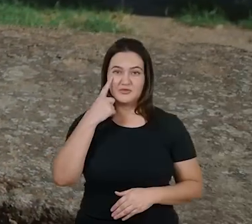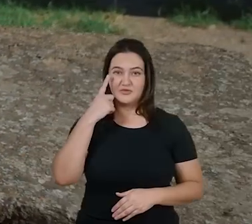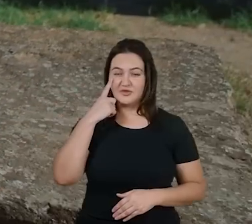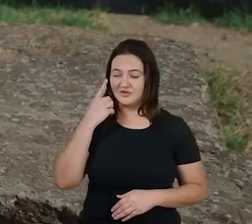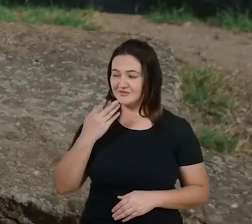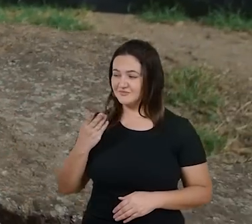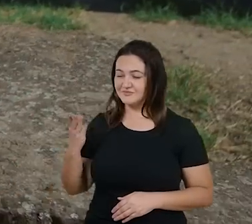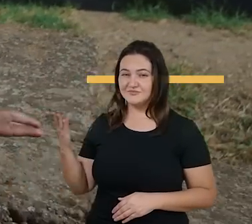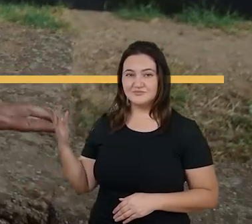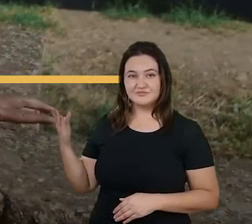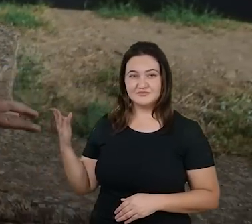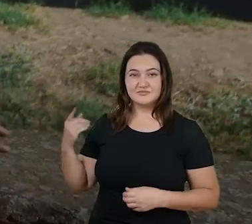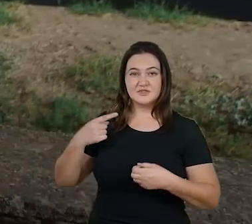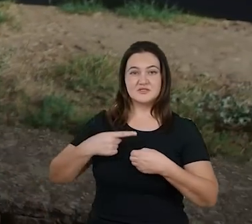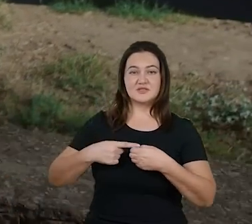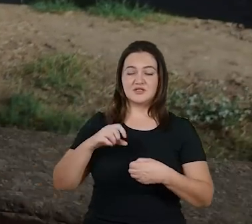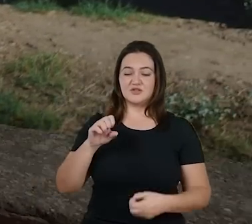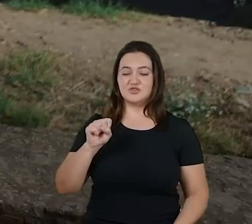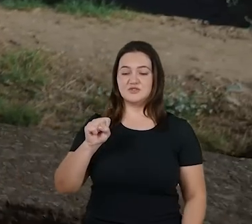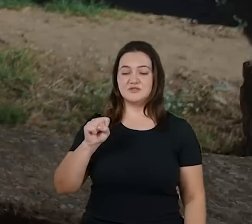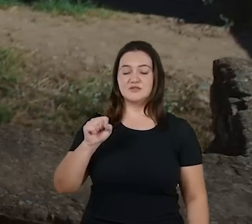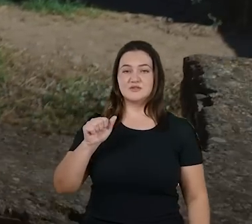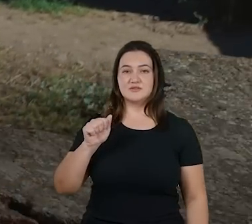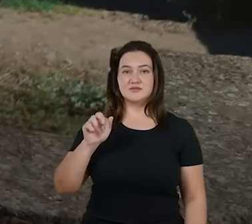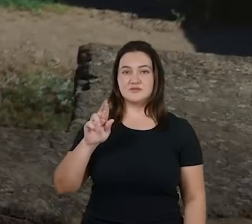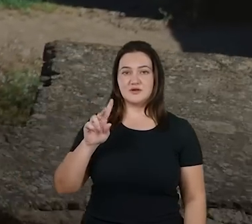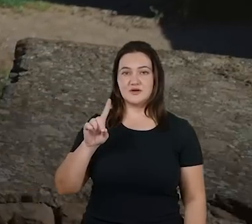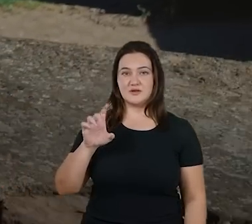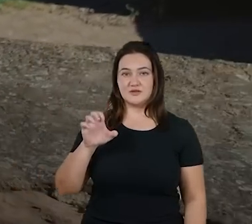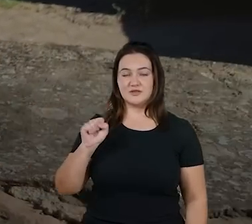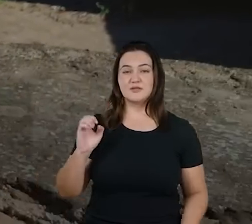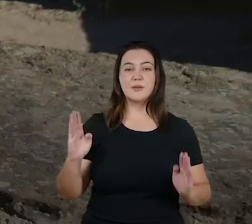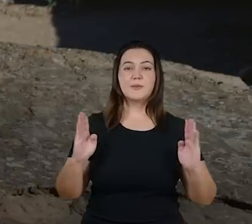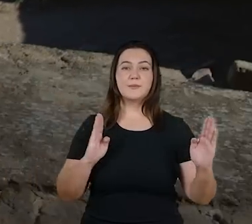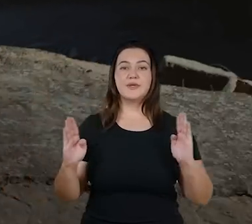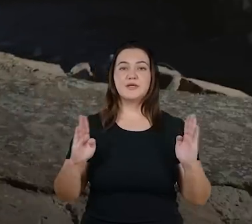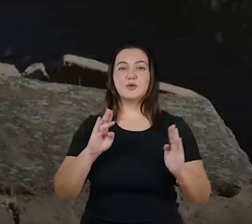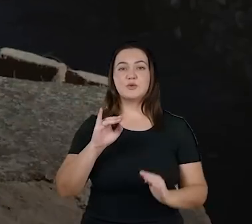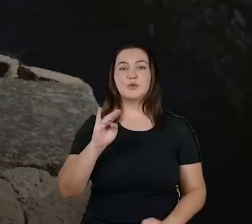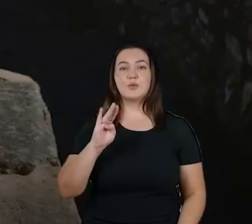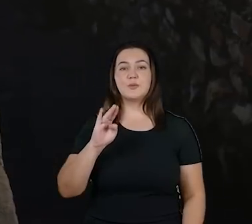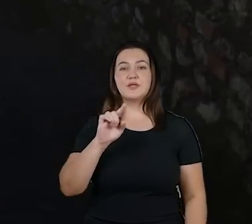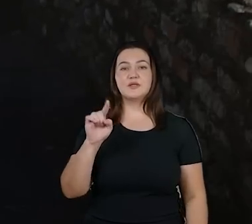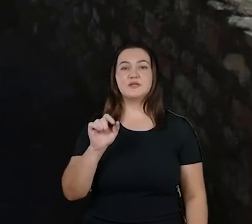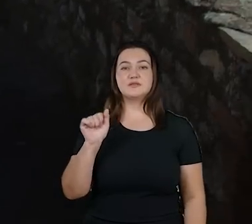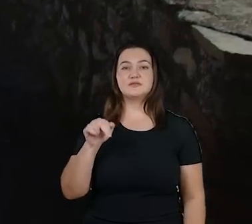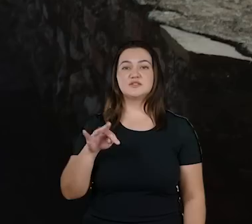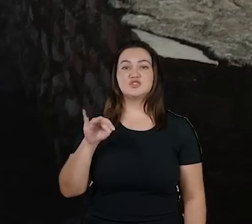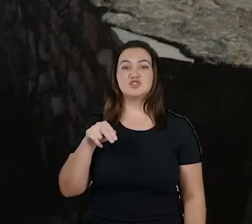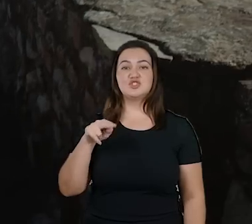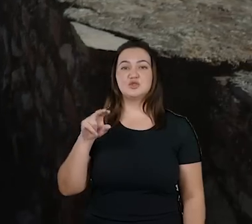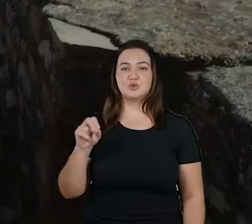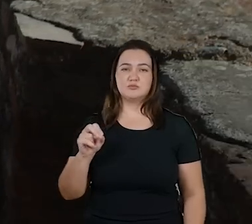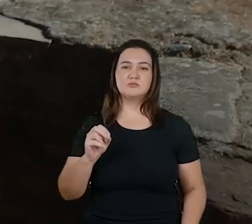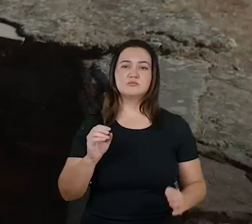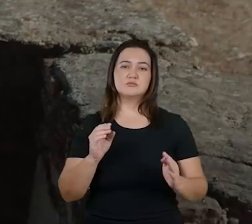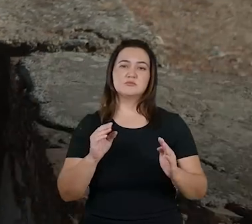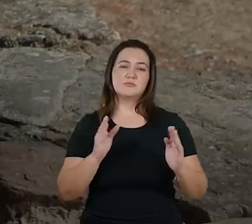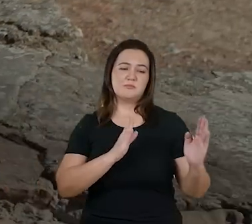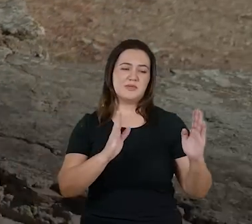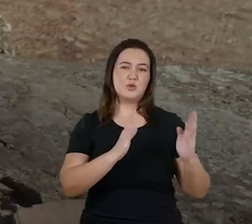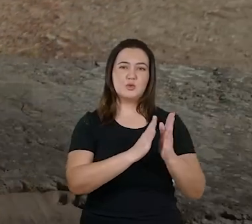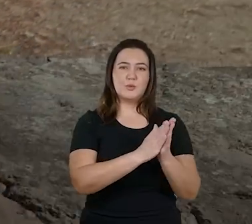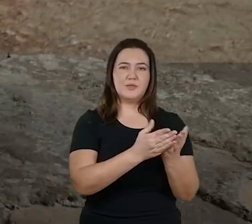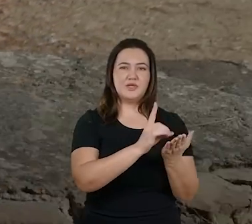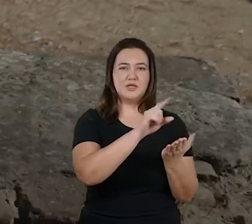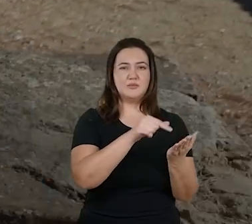A estrutura que você está vendo aqui em Sardes, ela é do período bizantino, como eu falei. Boa parte aqui é posterior à época da Bíblia Sagrada. E como